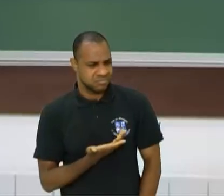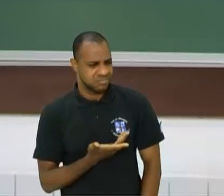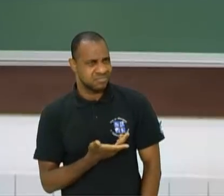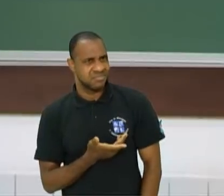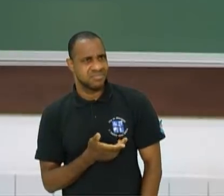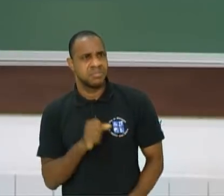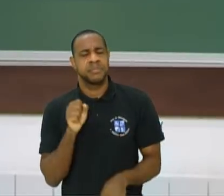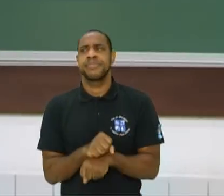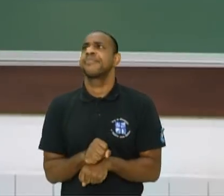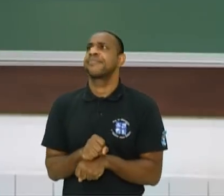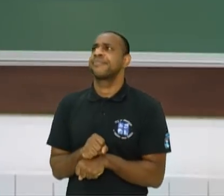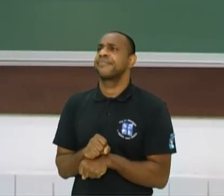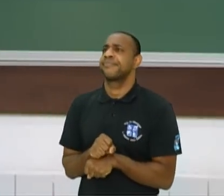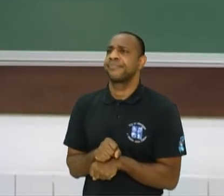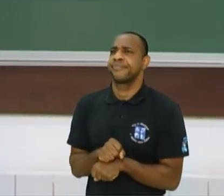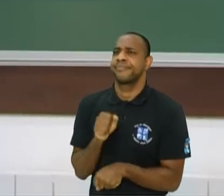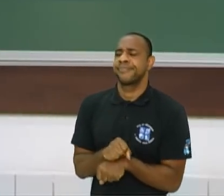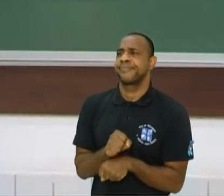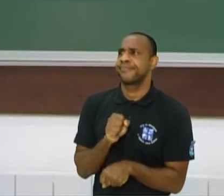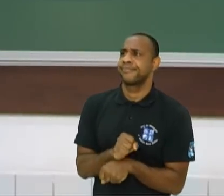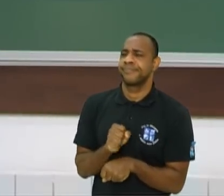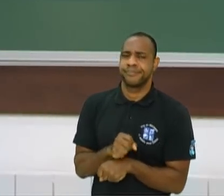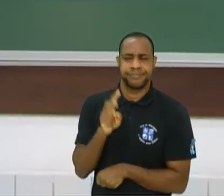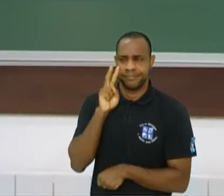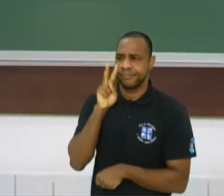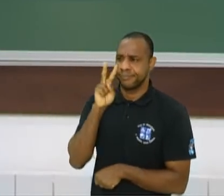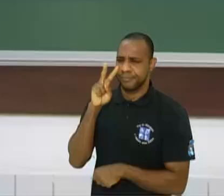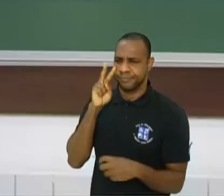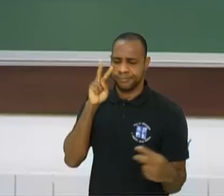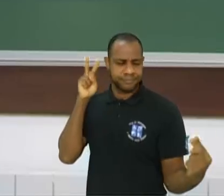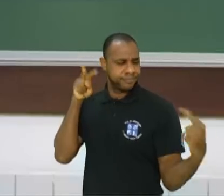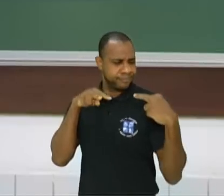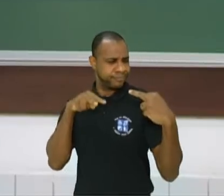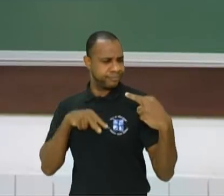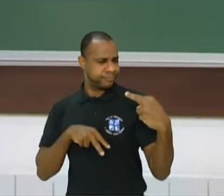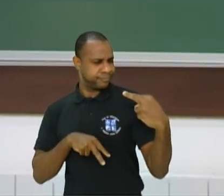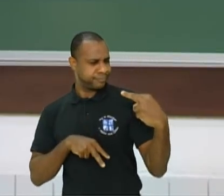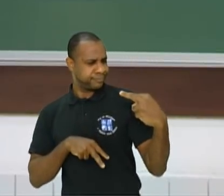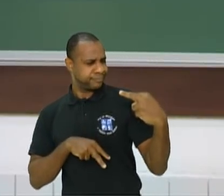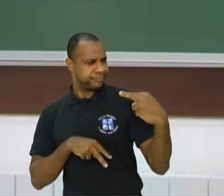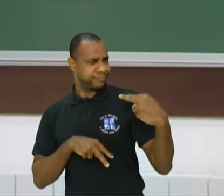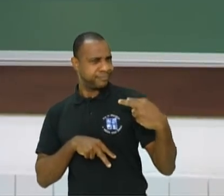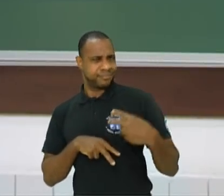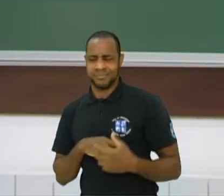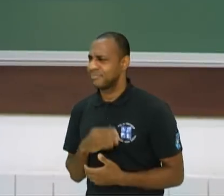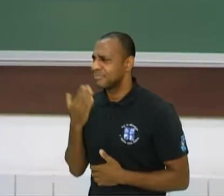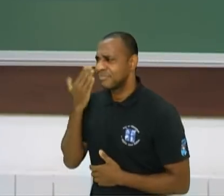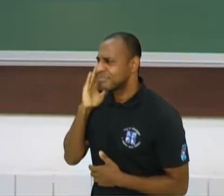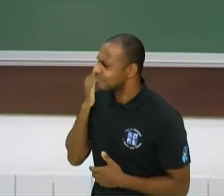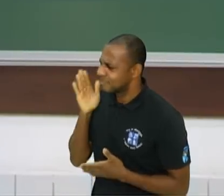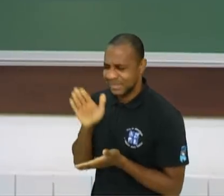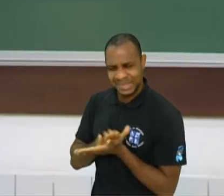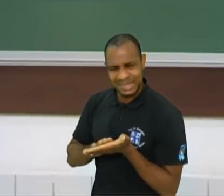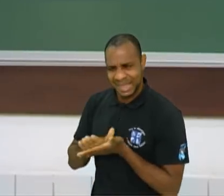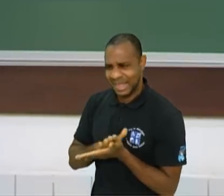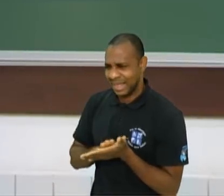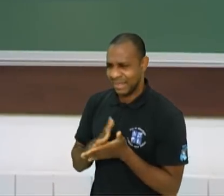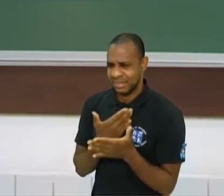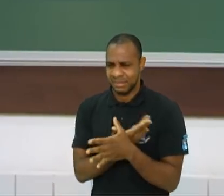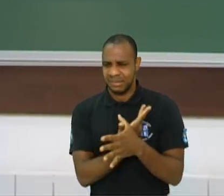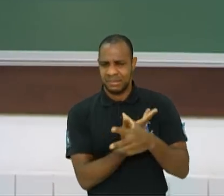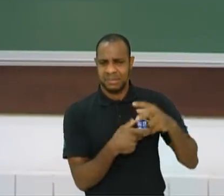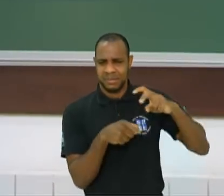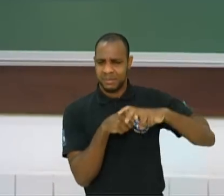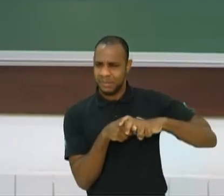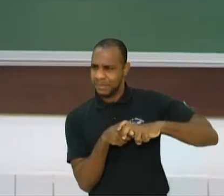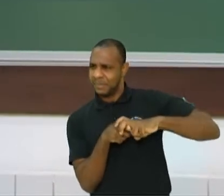ficou parada. Parece que olhava para ele meio ressabiada, não estava entendendo nada. Olhou